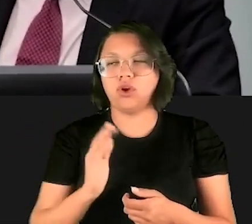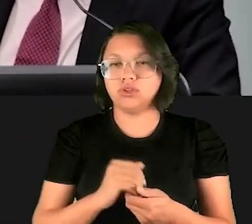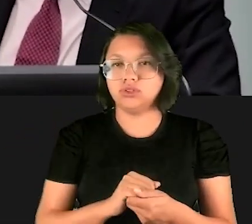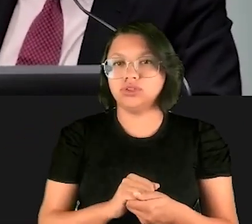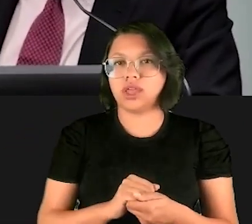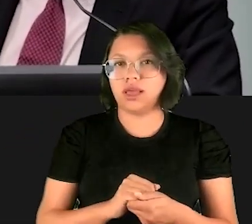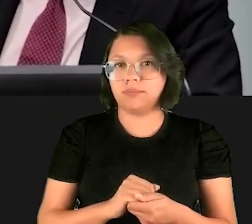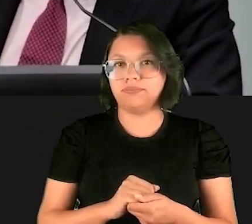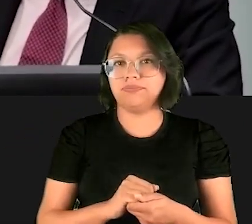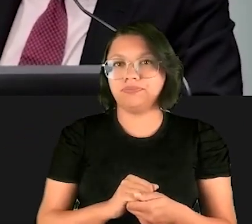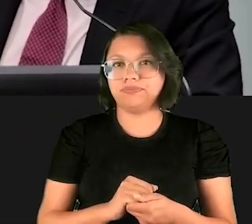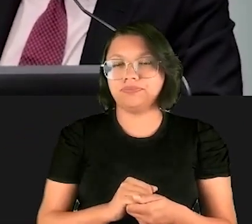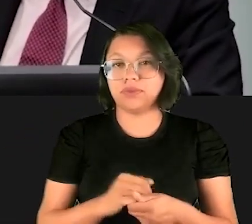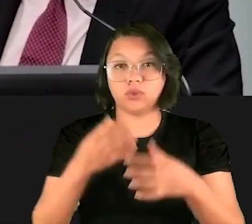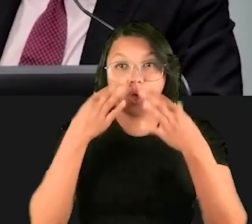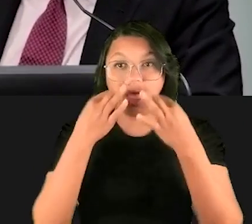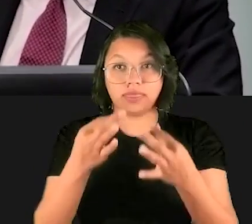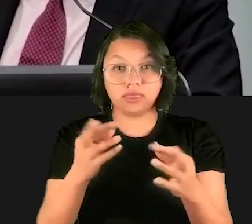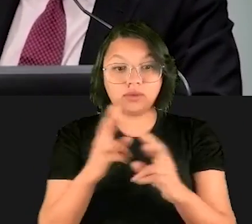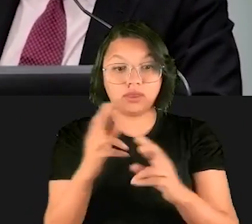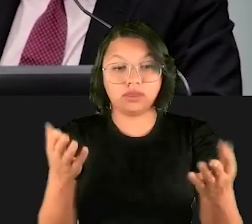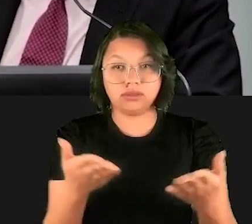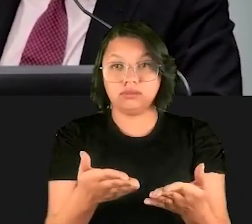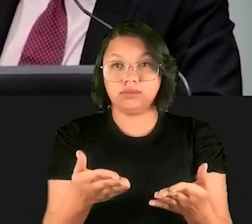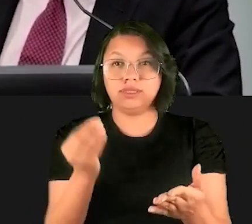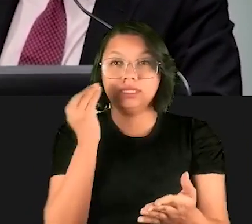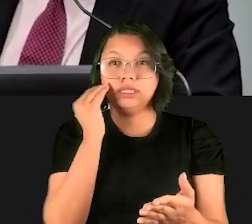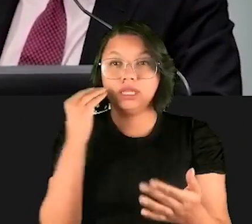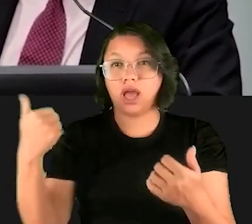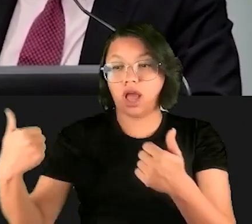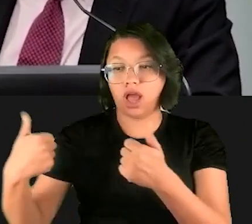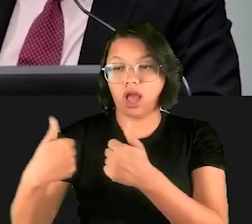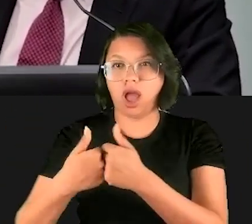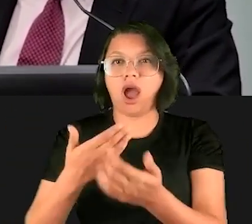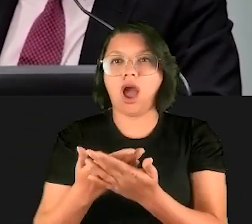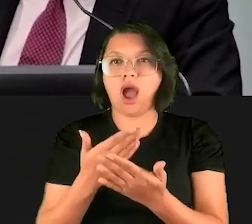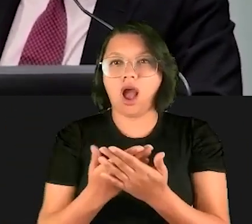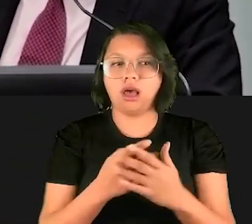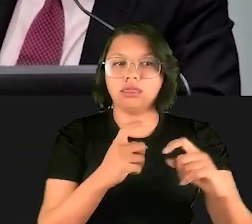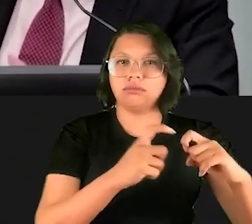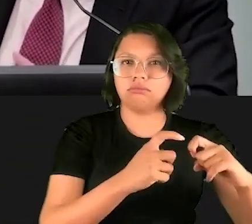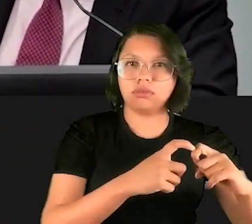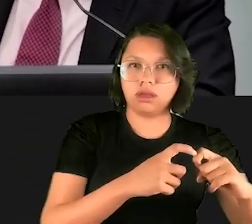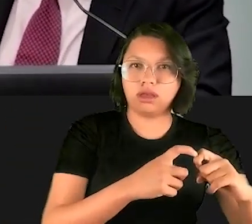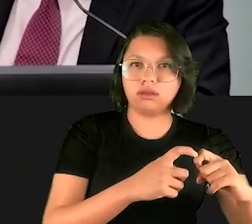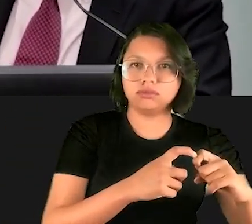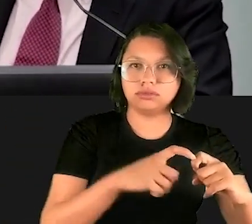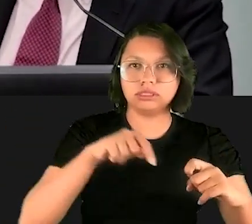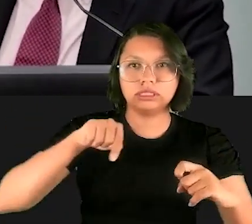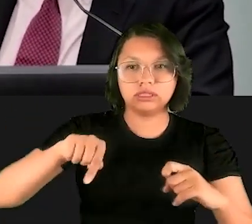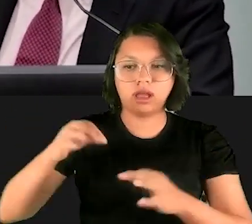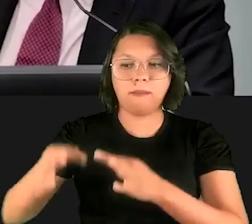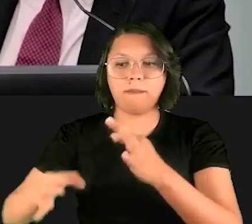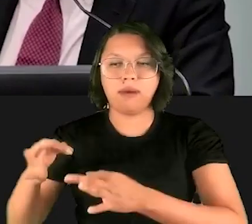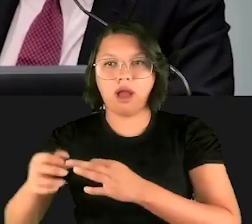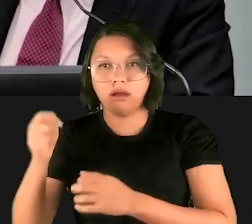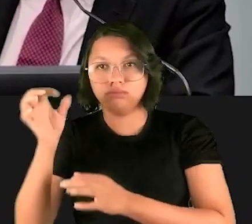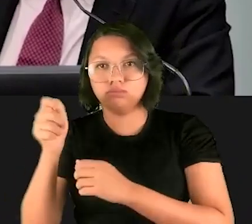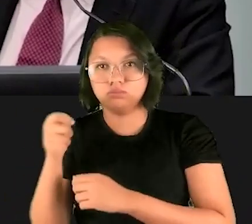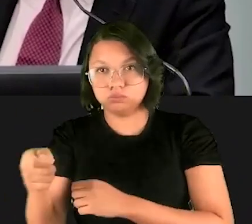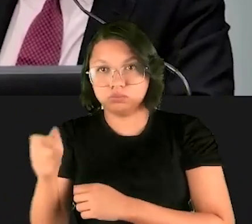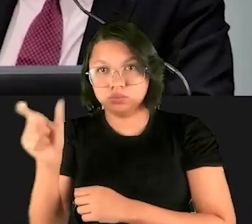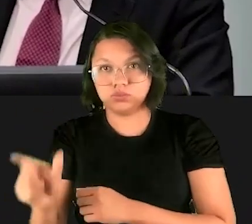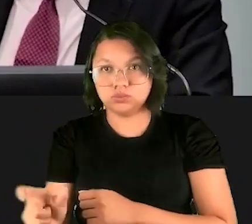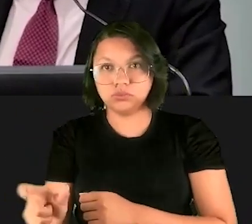tomou também medidas nesse sentido, de tentar aproximar a academia médica da magistratura, porque eu acho